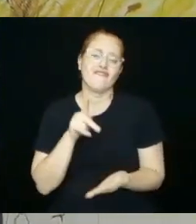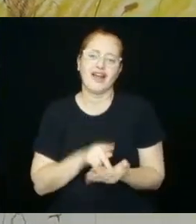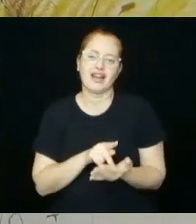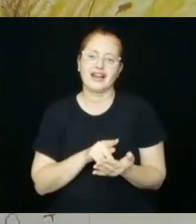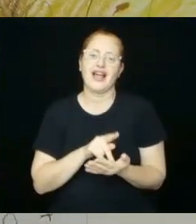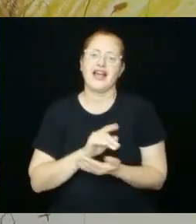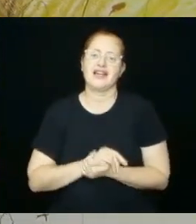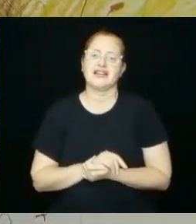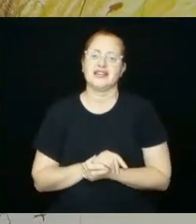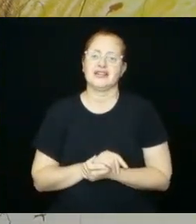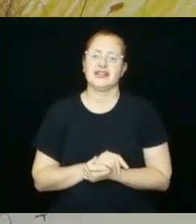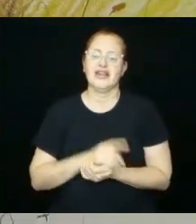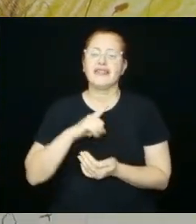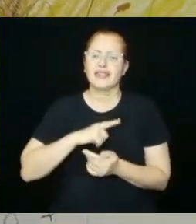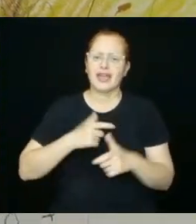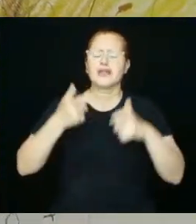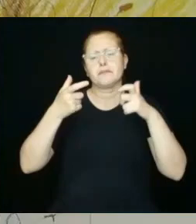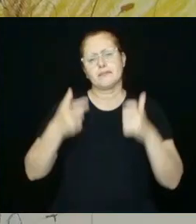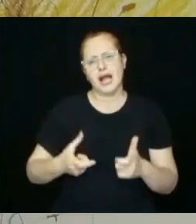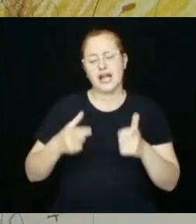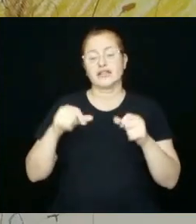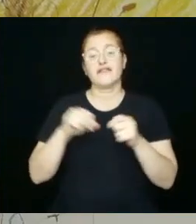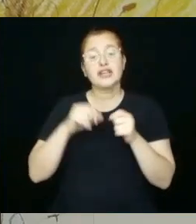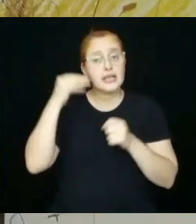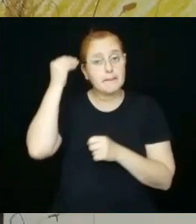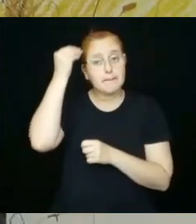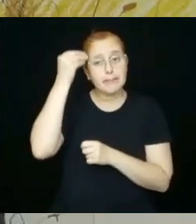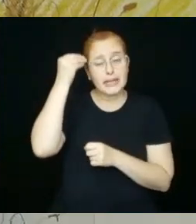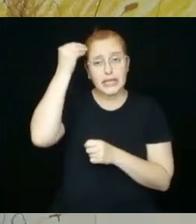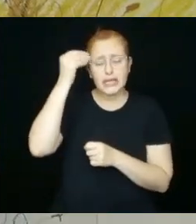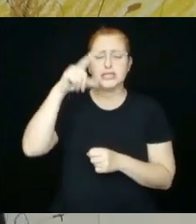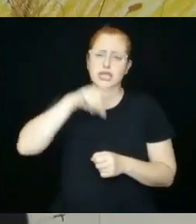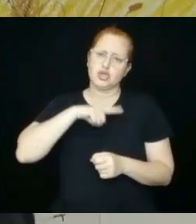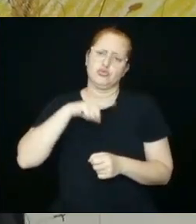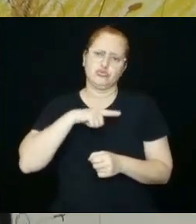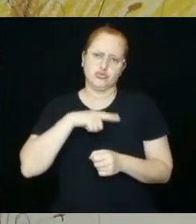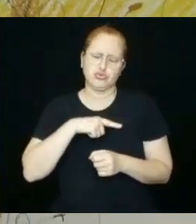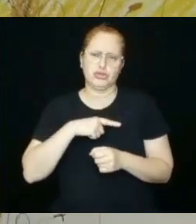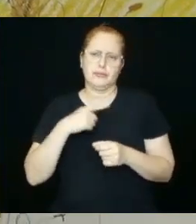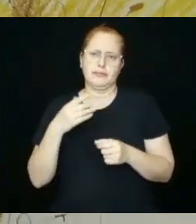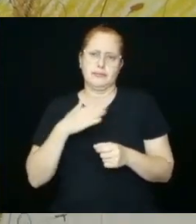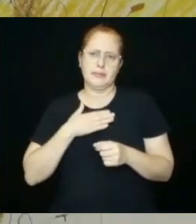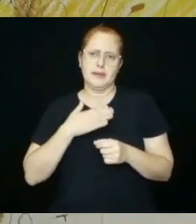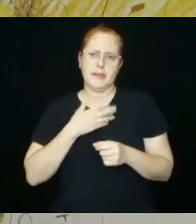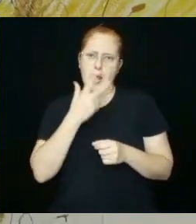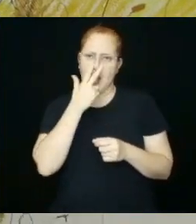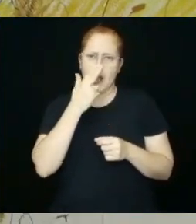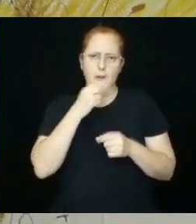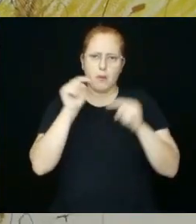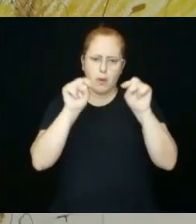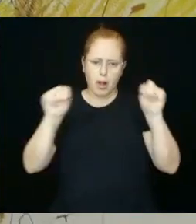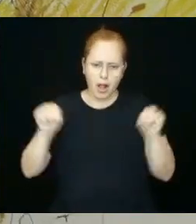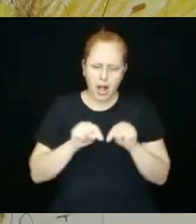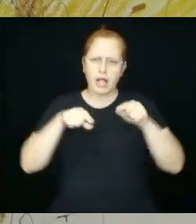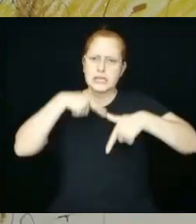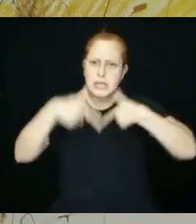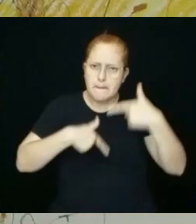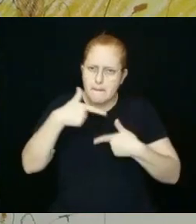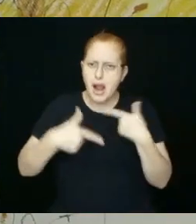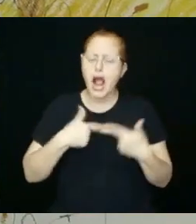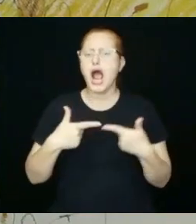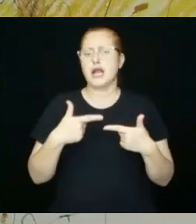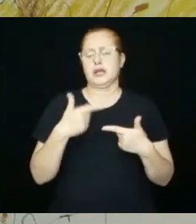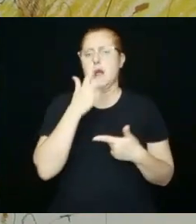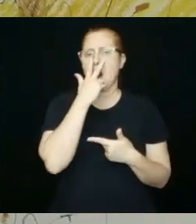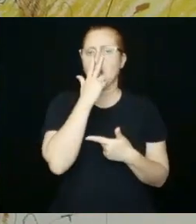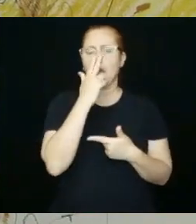realmente, como tem espaço aqui, é fazer a experiência que eu tinha no ateliê, né? Isso aqui é um ateliê e eu vou tentar me comportar como se